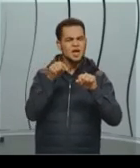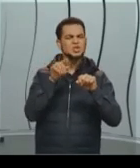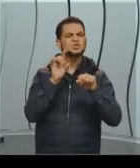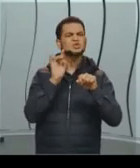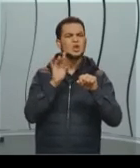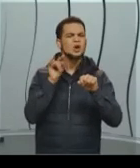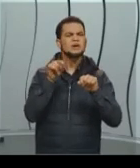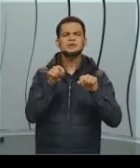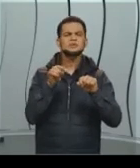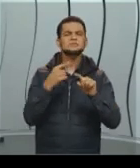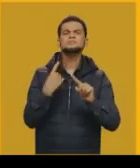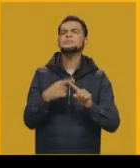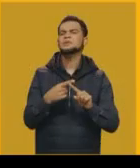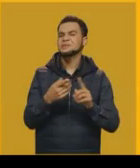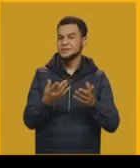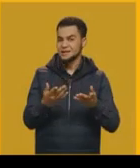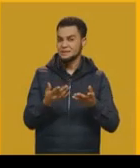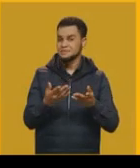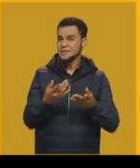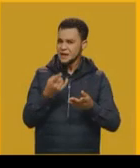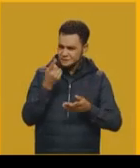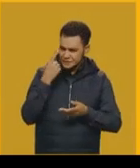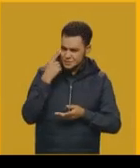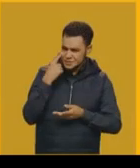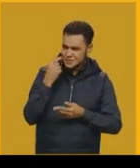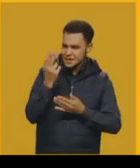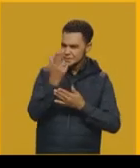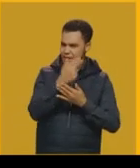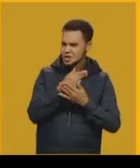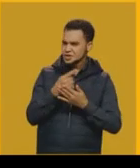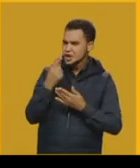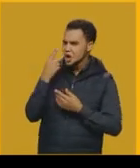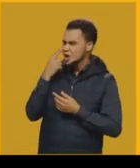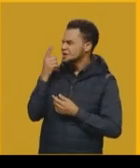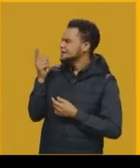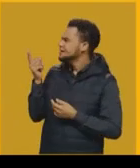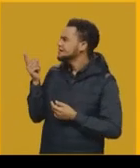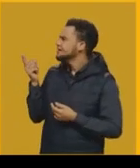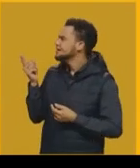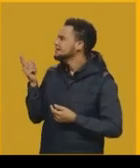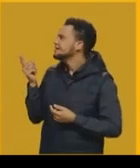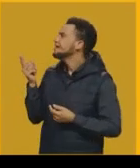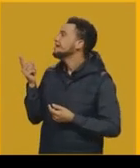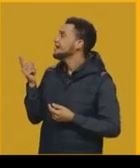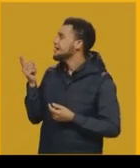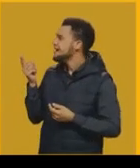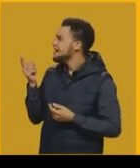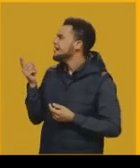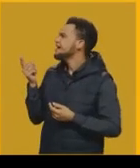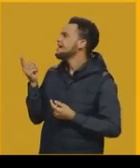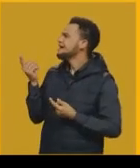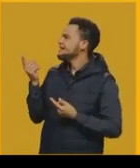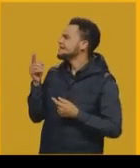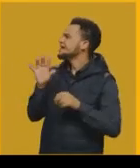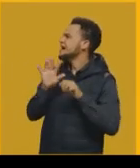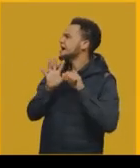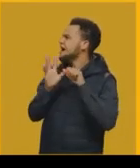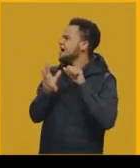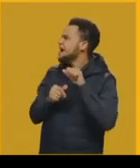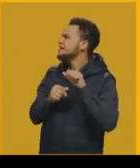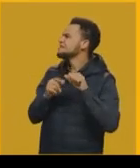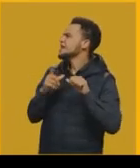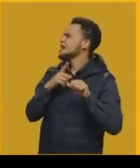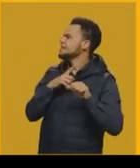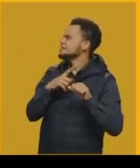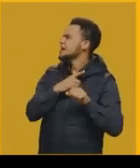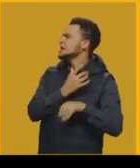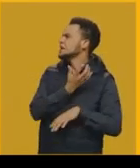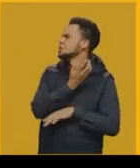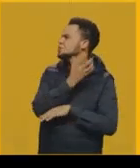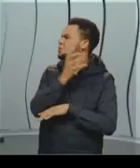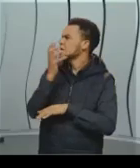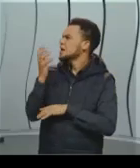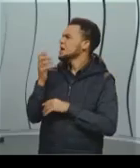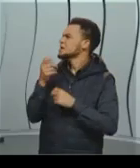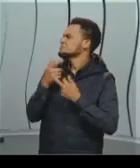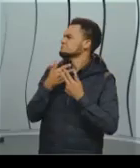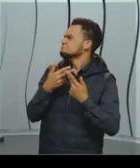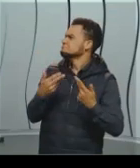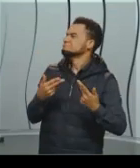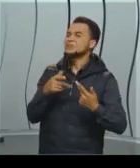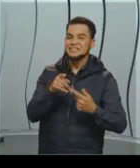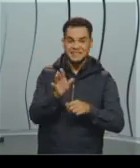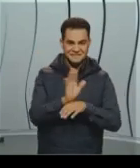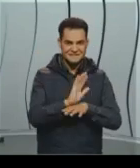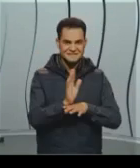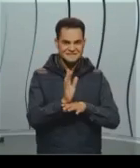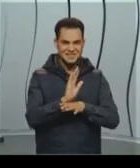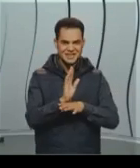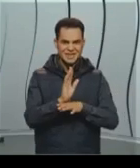Então aqui eu trouxe algumas imagens. A primeira imagem ela vai tratar aí de uma África selvagem, né? Que é muito comum em filmes.